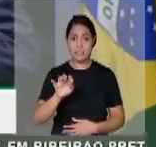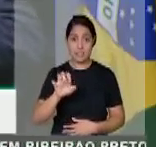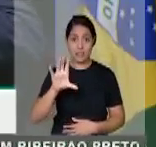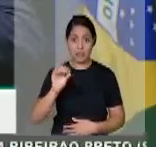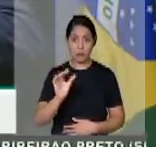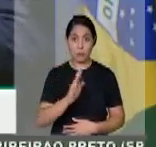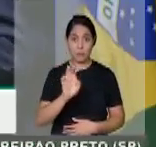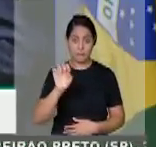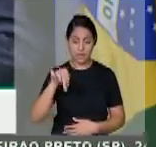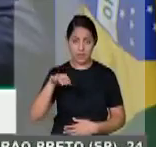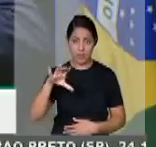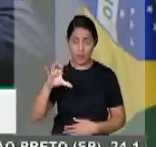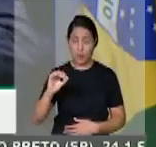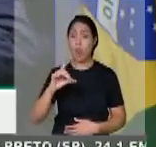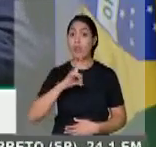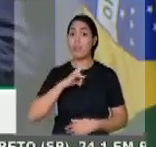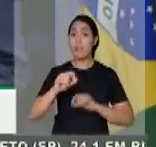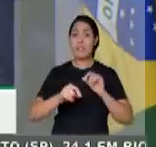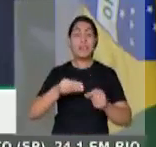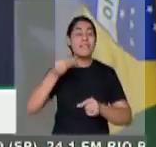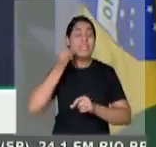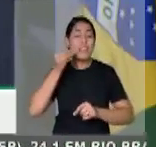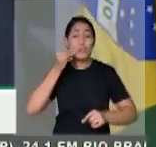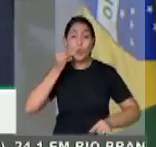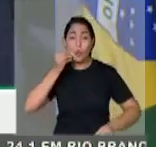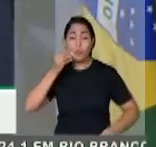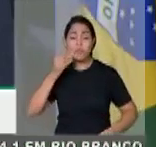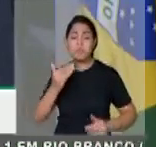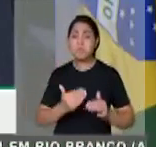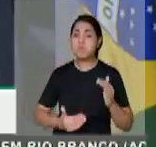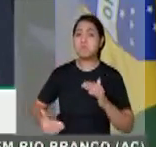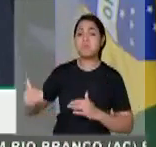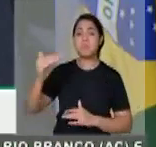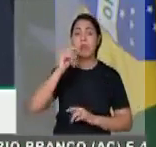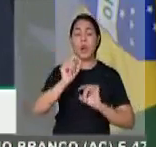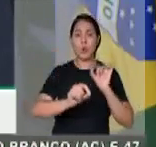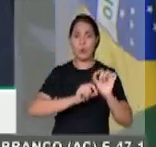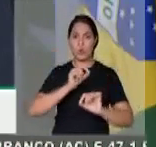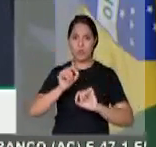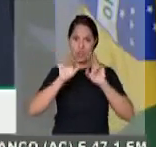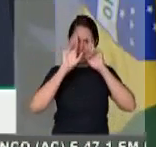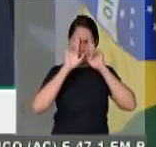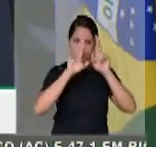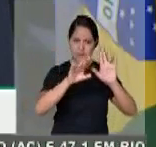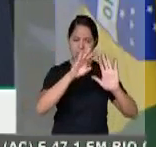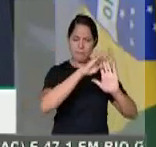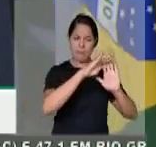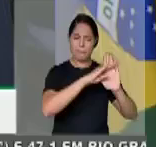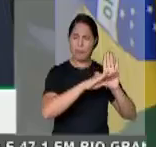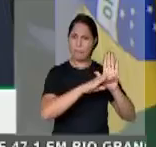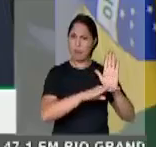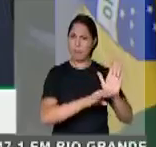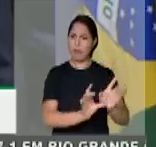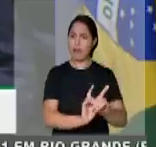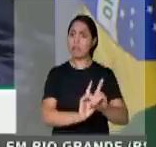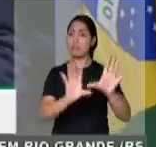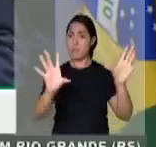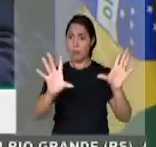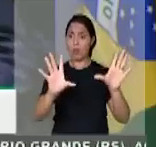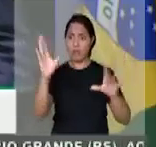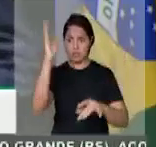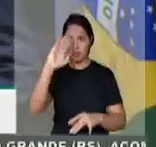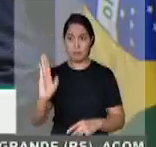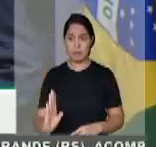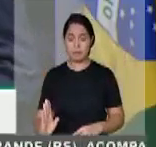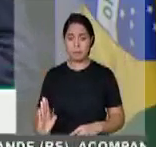mas tentou, a todo custo, respeitar princípios e valores democráticos, sabendo